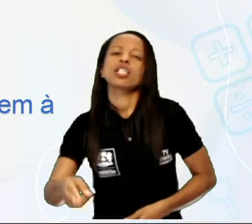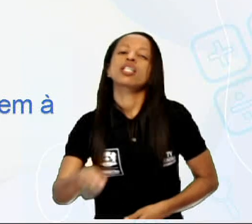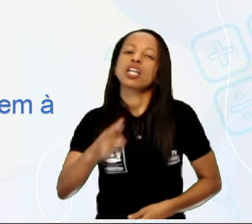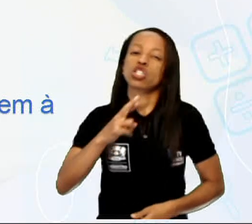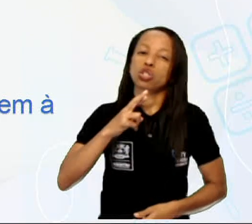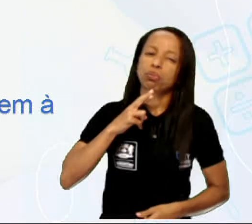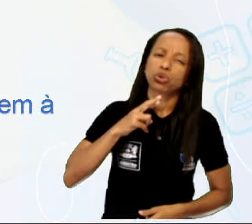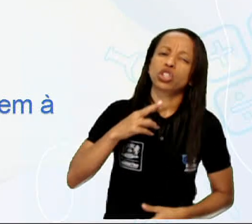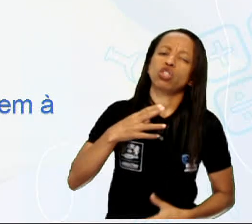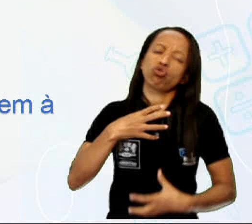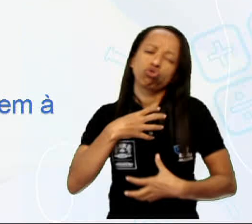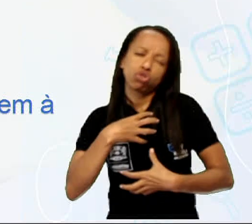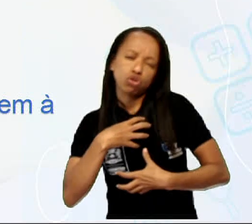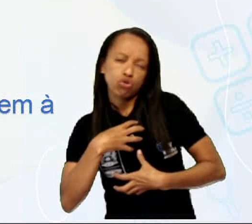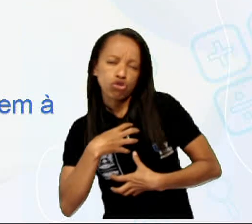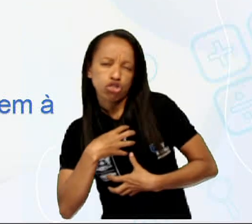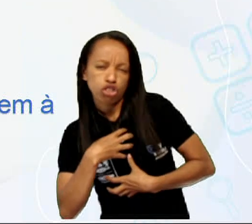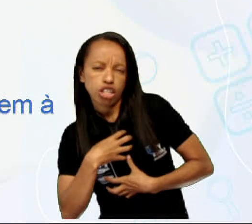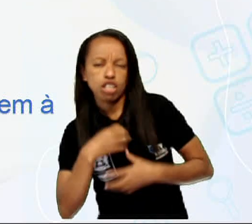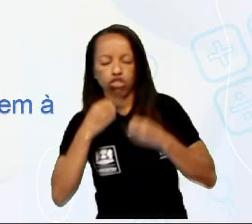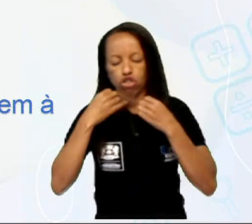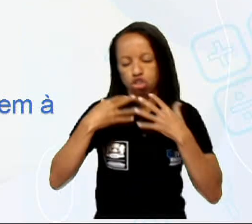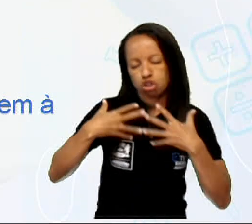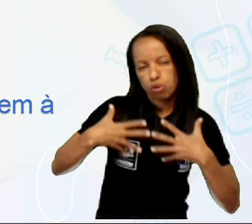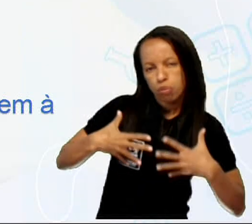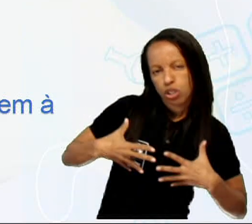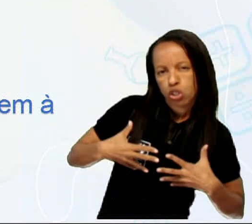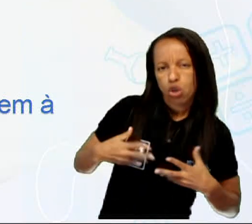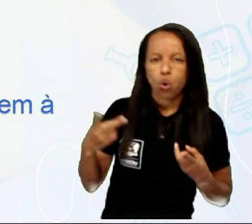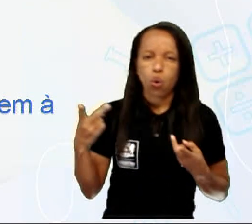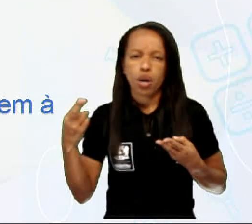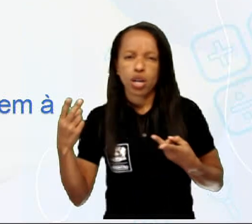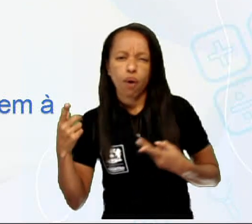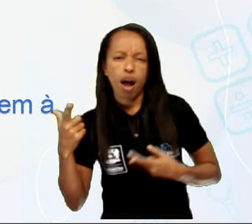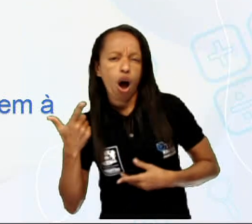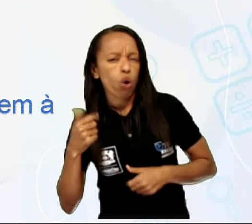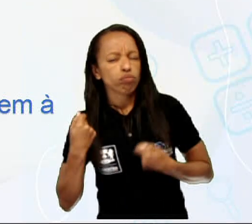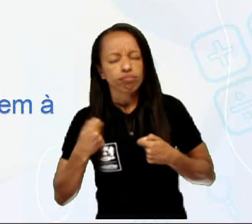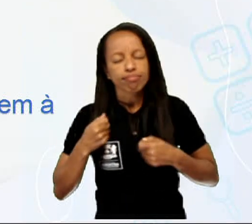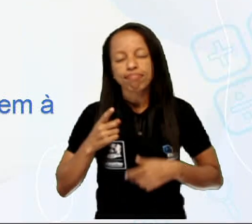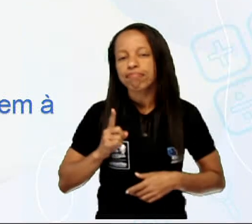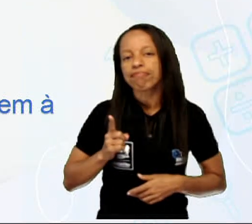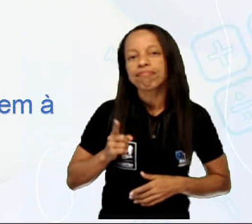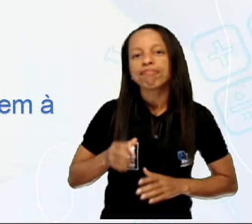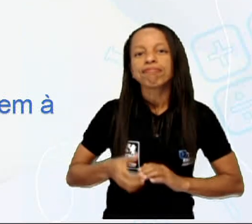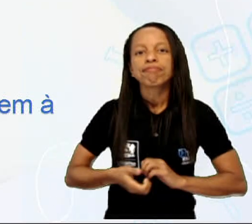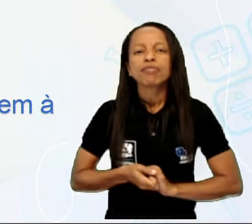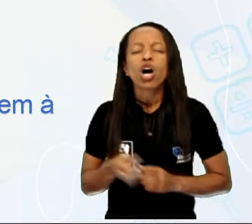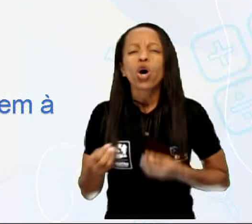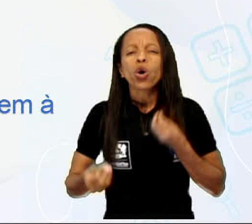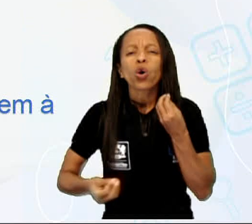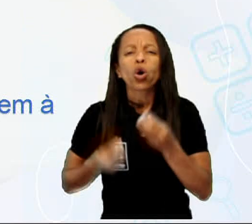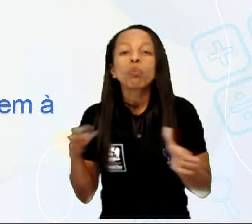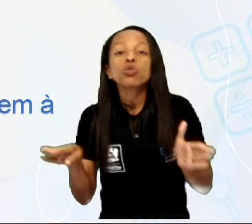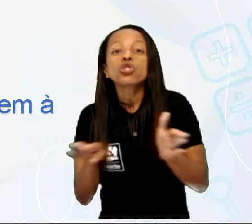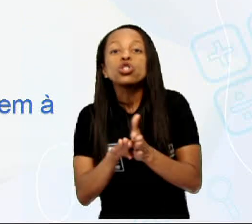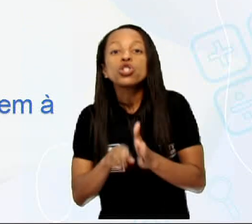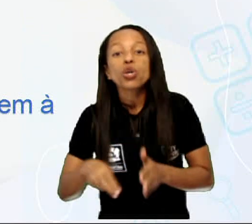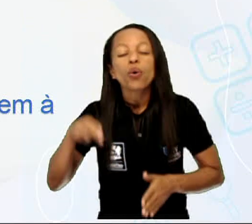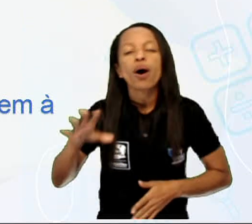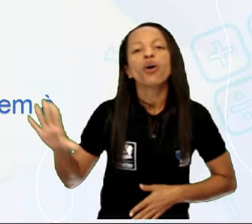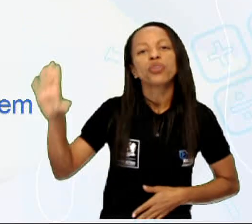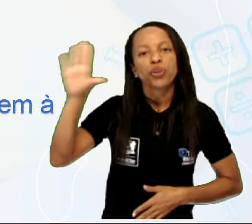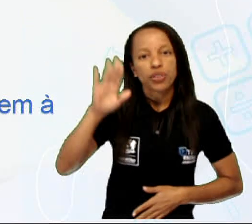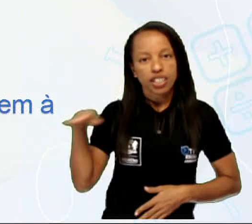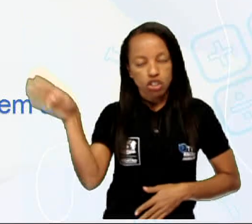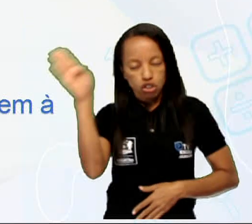suas palavras, tá, pessoal? Não necessariamente tem que estar igual como está aí, não. E como o cordel chegou ao Nordeste brasileiro? Bem simples. Junto